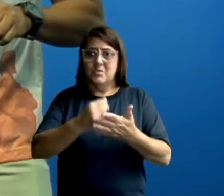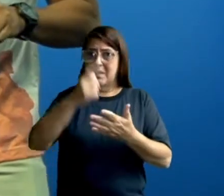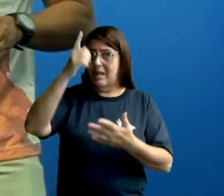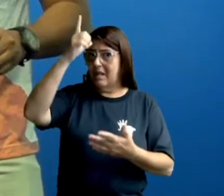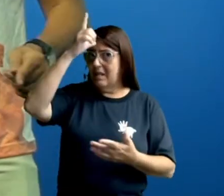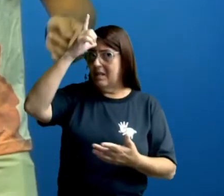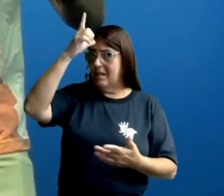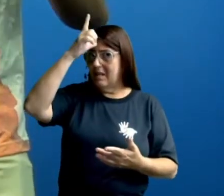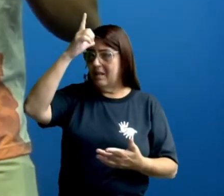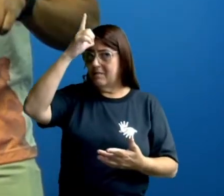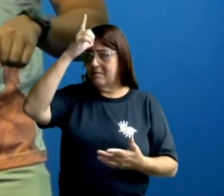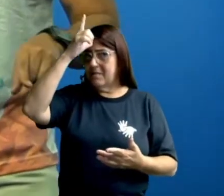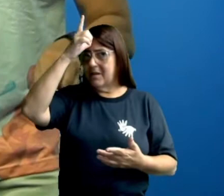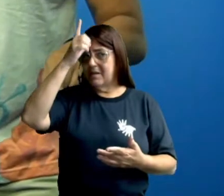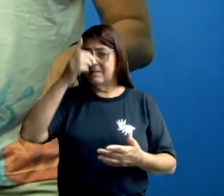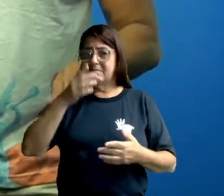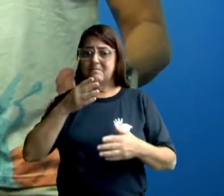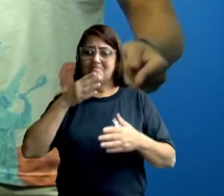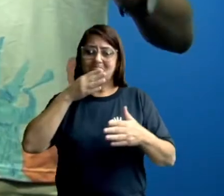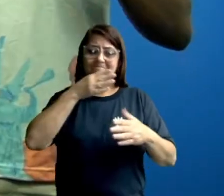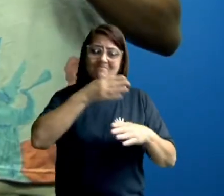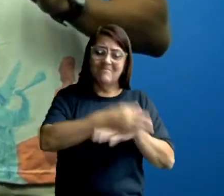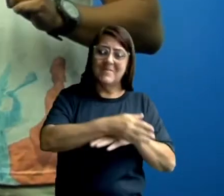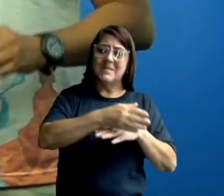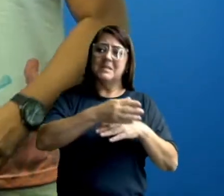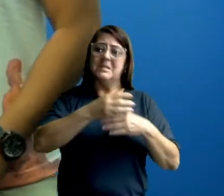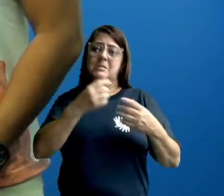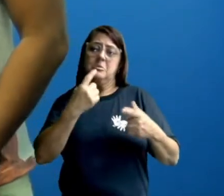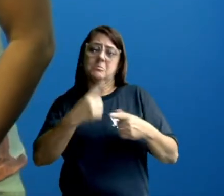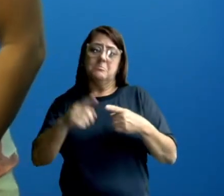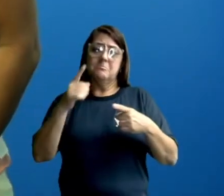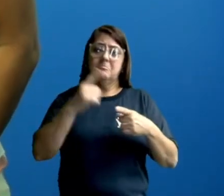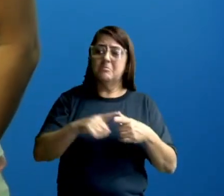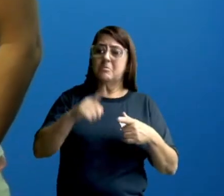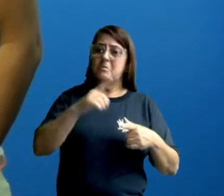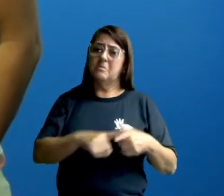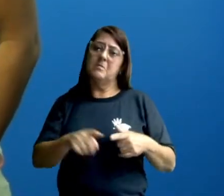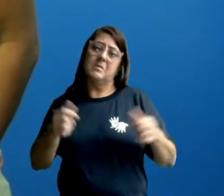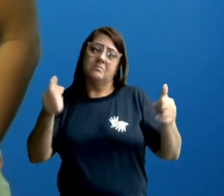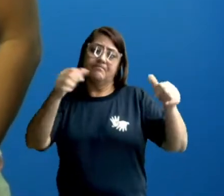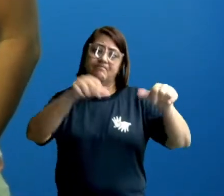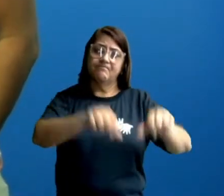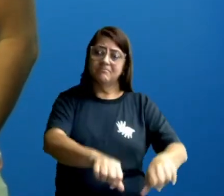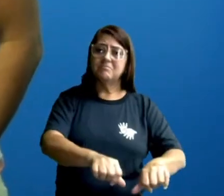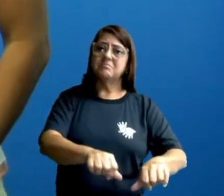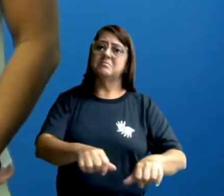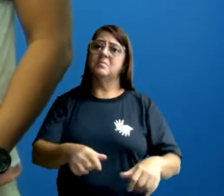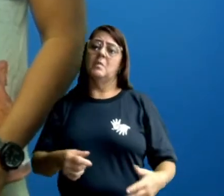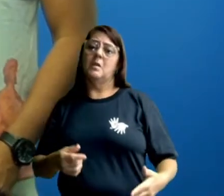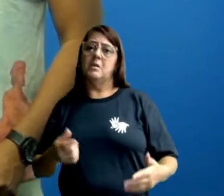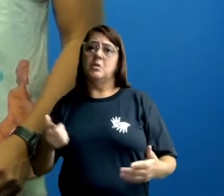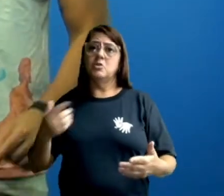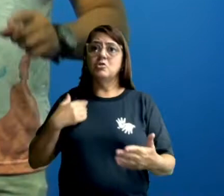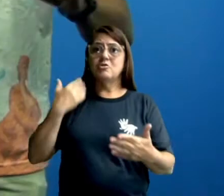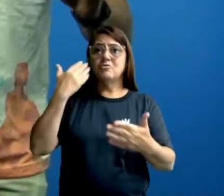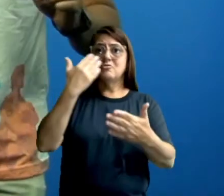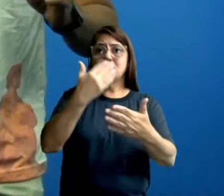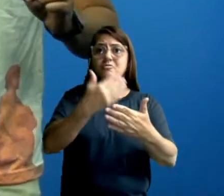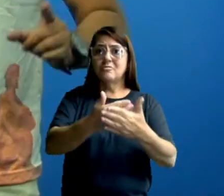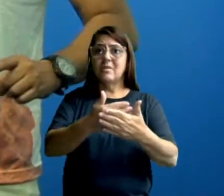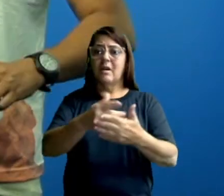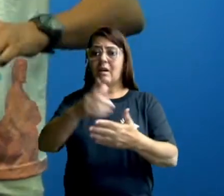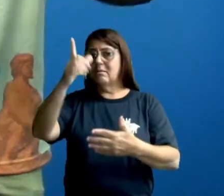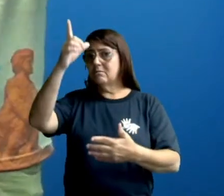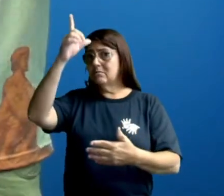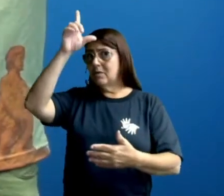ainda mais a entrar numa crise que vai facilitar a chegada do poder de